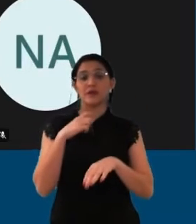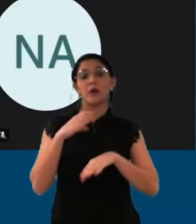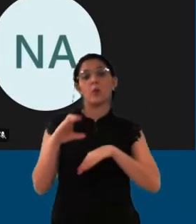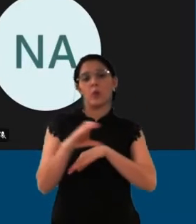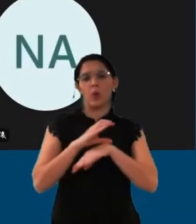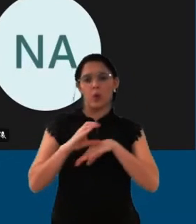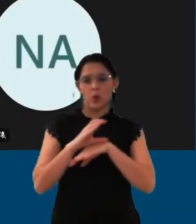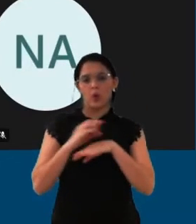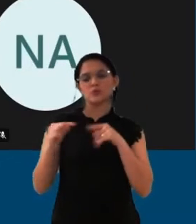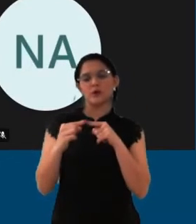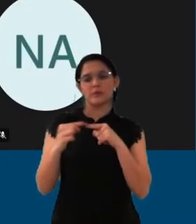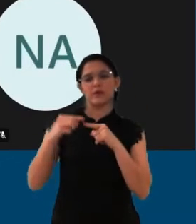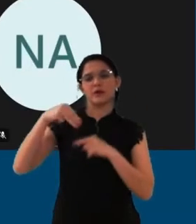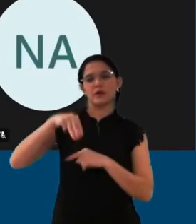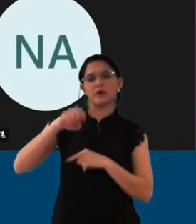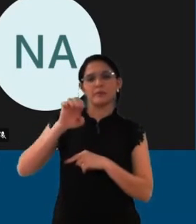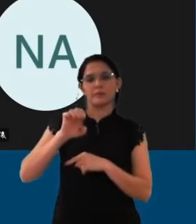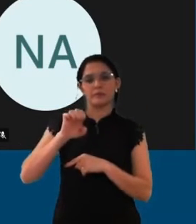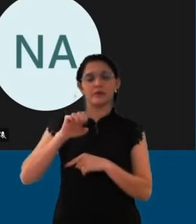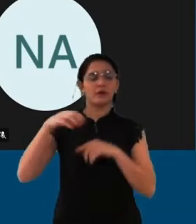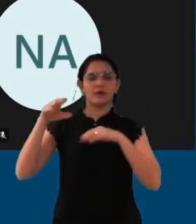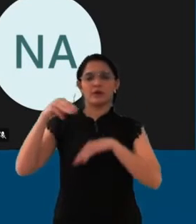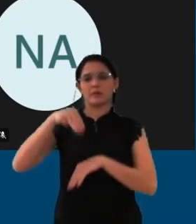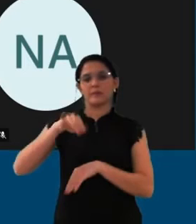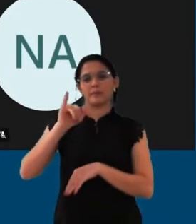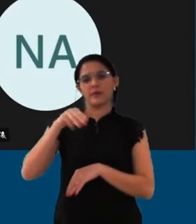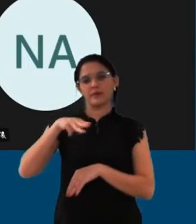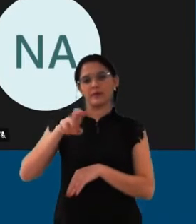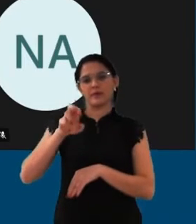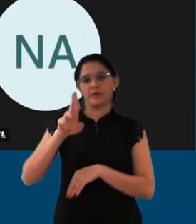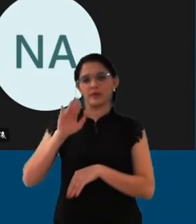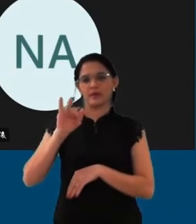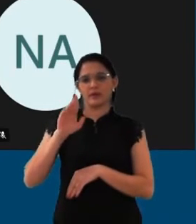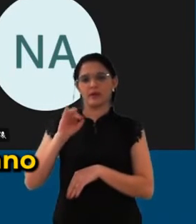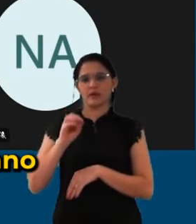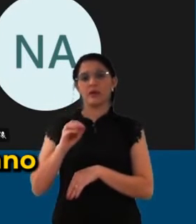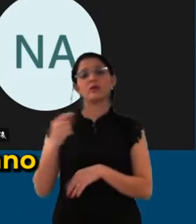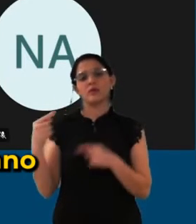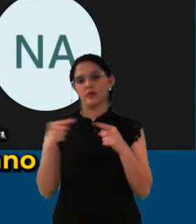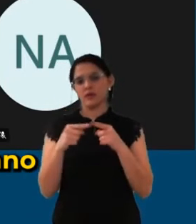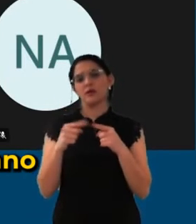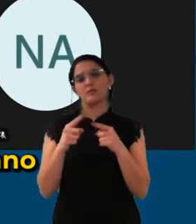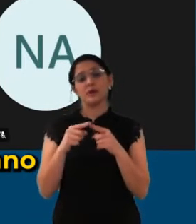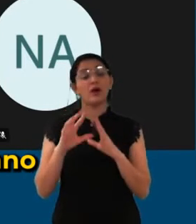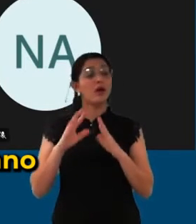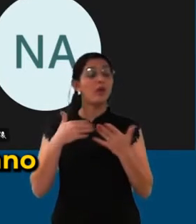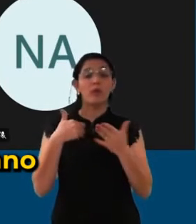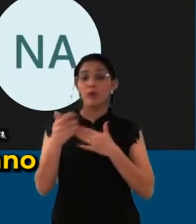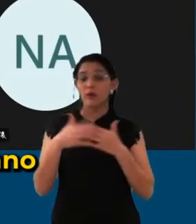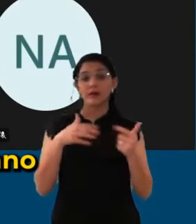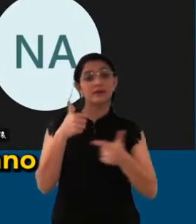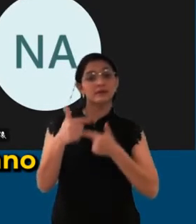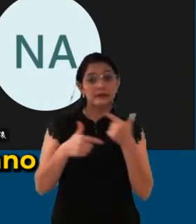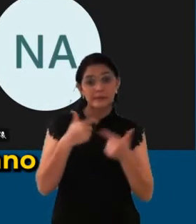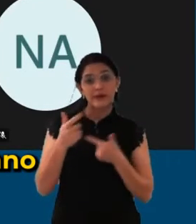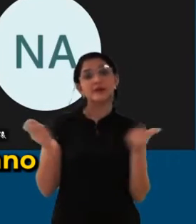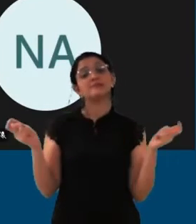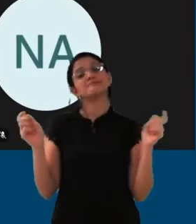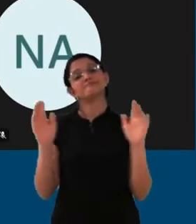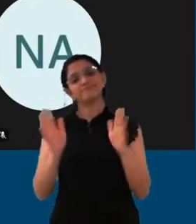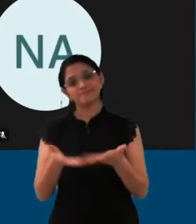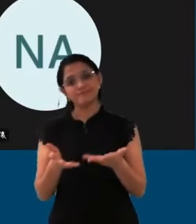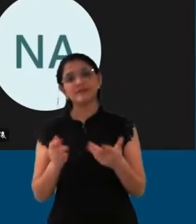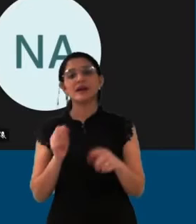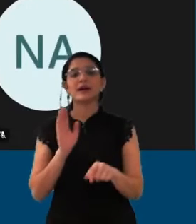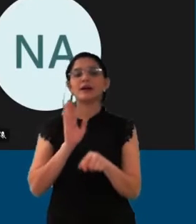impacto, ele ocorre, até porque toda atividade potencialmente poluidora vai gerar impacto, o que é diferente de dano